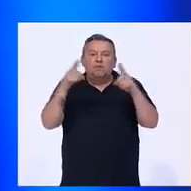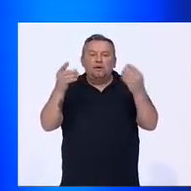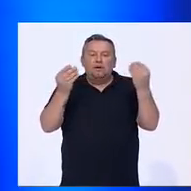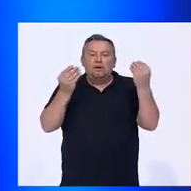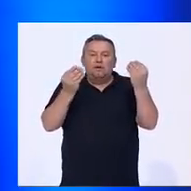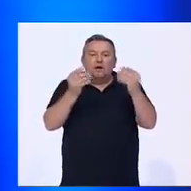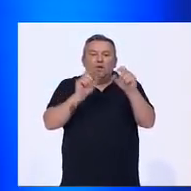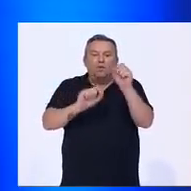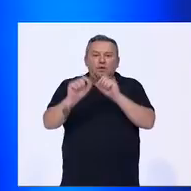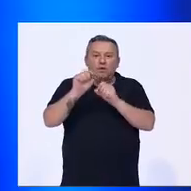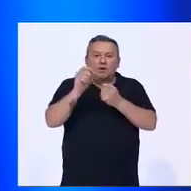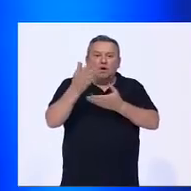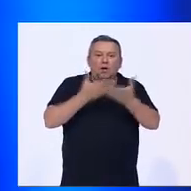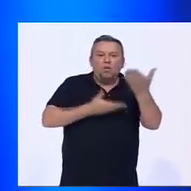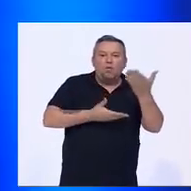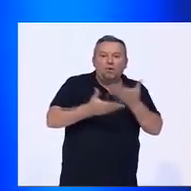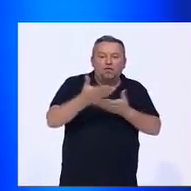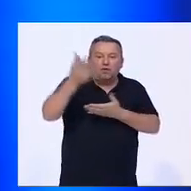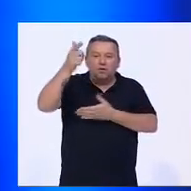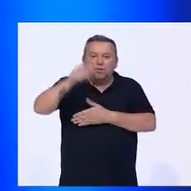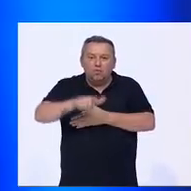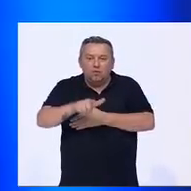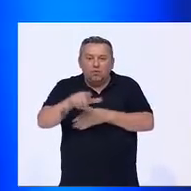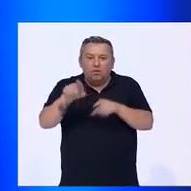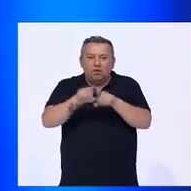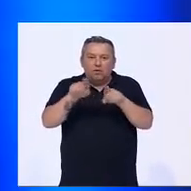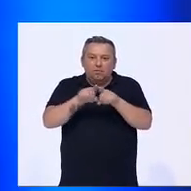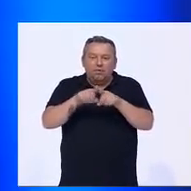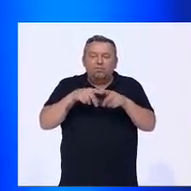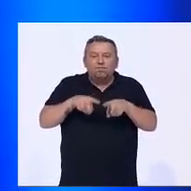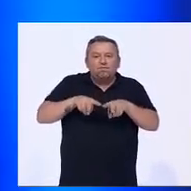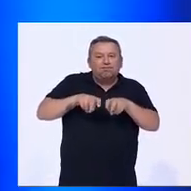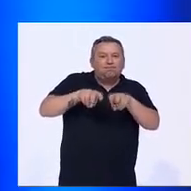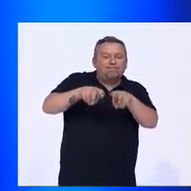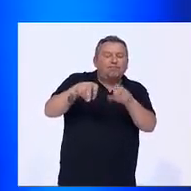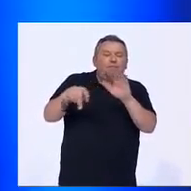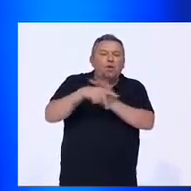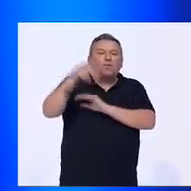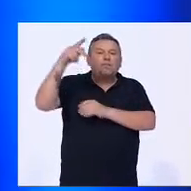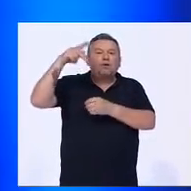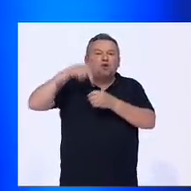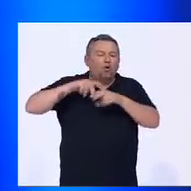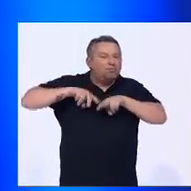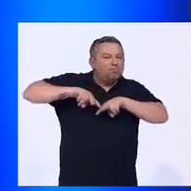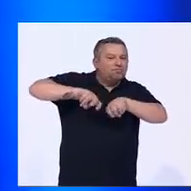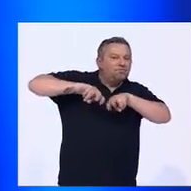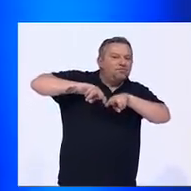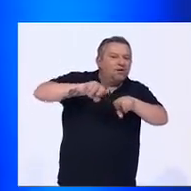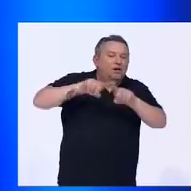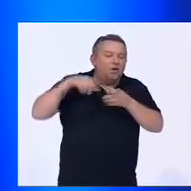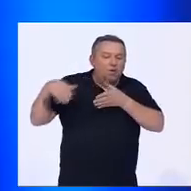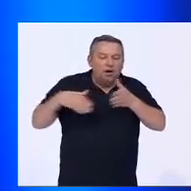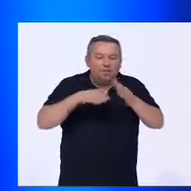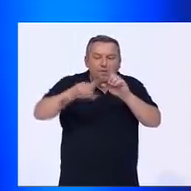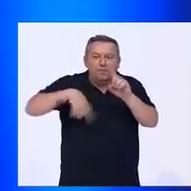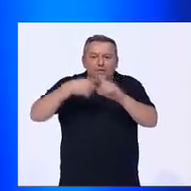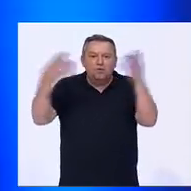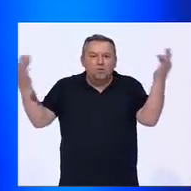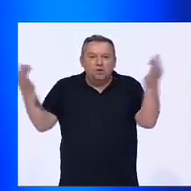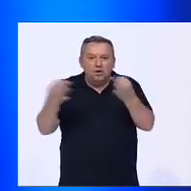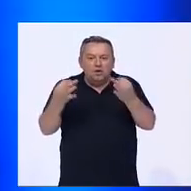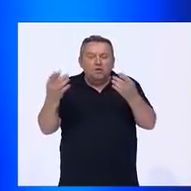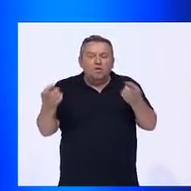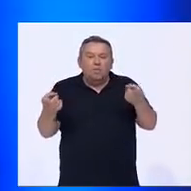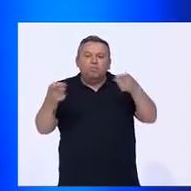ela compartilha com os outros a exploração do petróleo. Então, eu acho que o caminho mais correto é este, de parcerias,